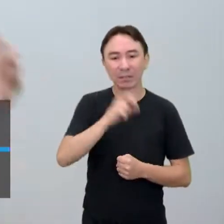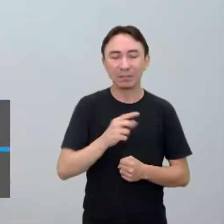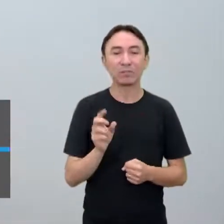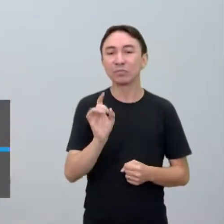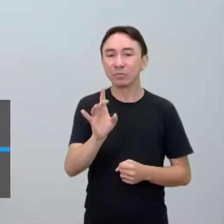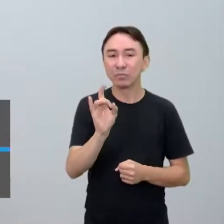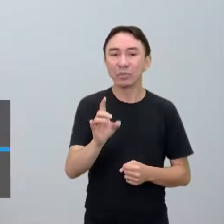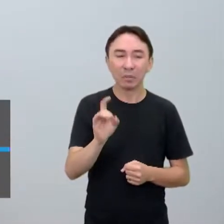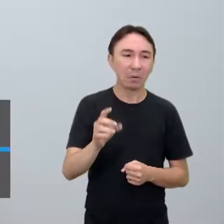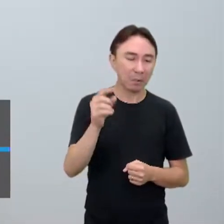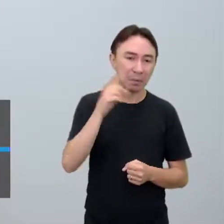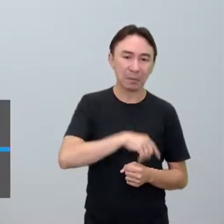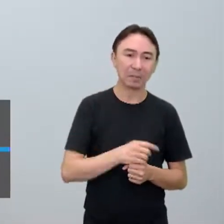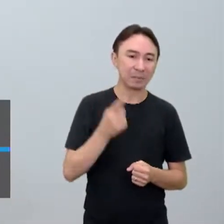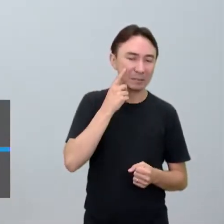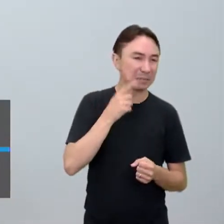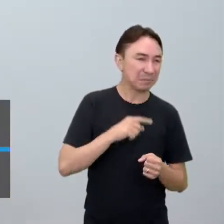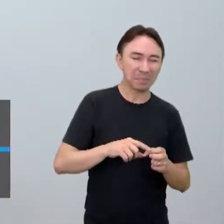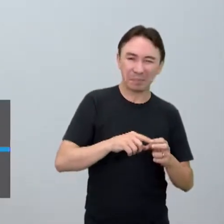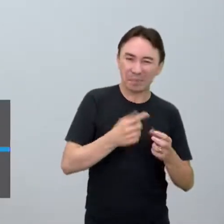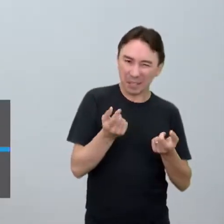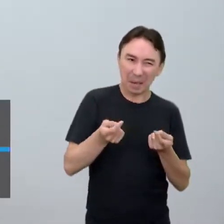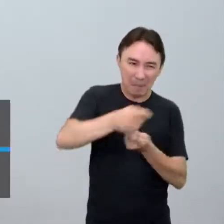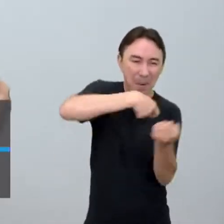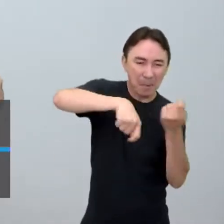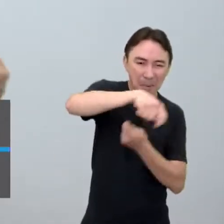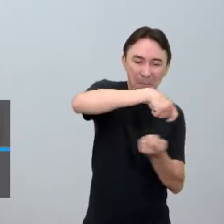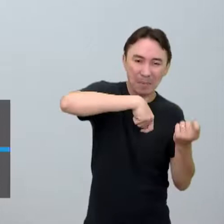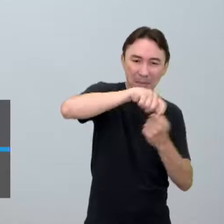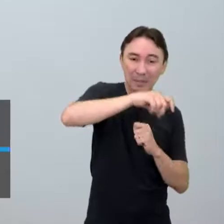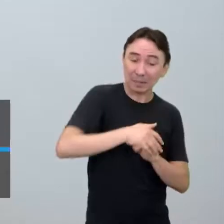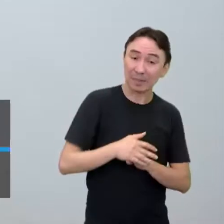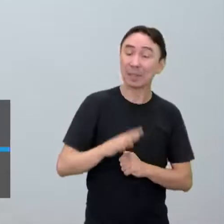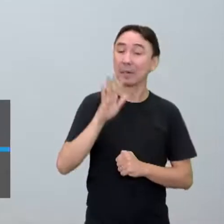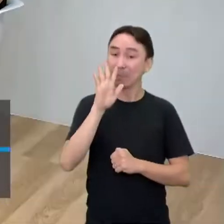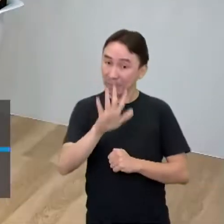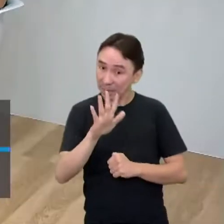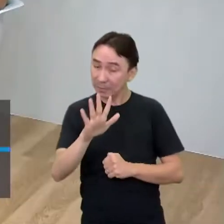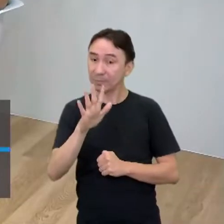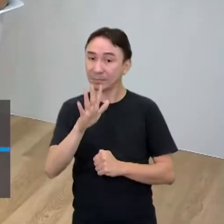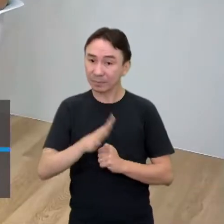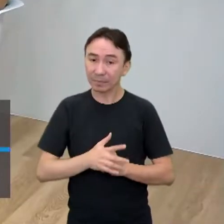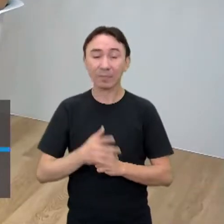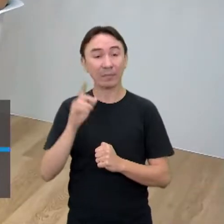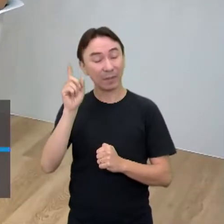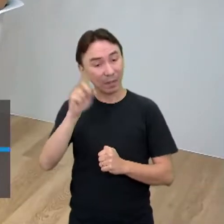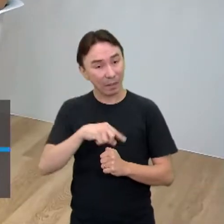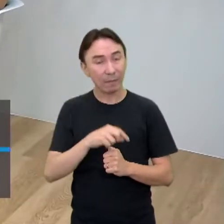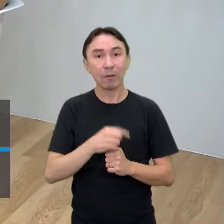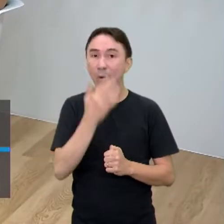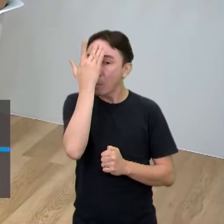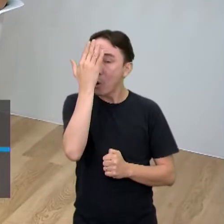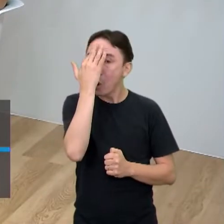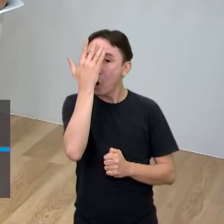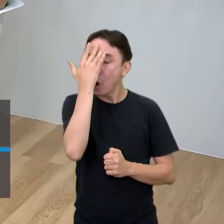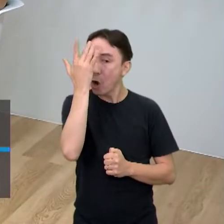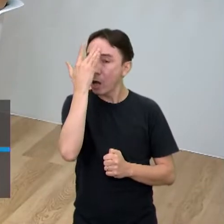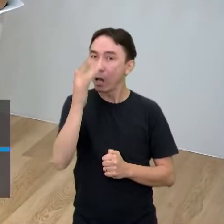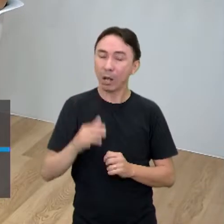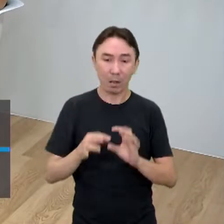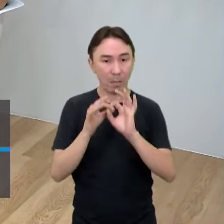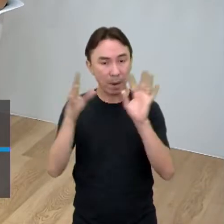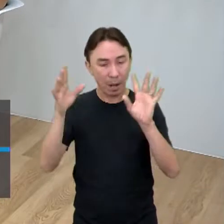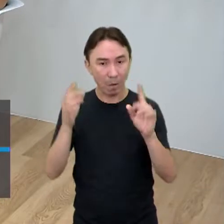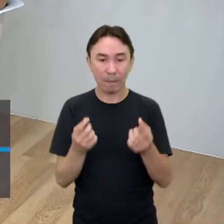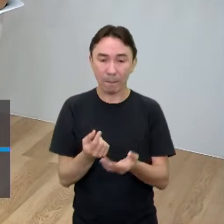financeira. Se a gente for levar a teoria liberal a ferro mesmo, de Como uma está forma... colocada, como está Isso. escrito. Ele está deixando muito claro,